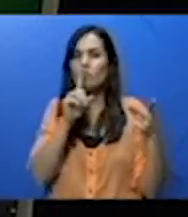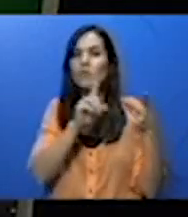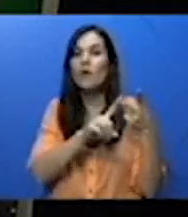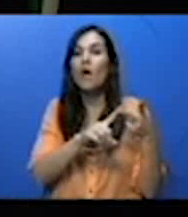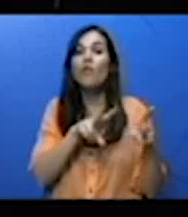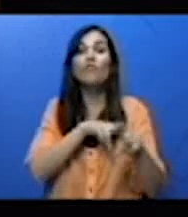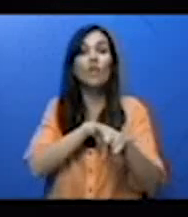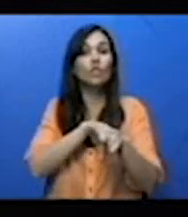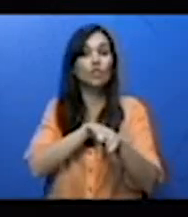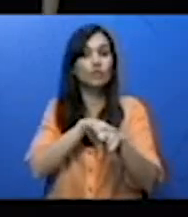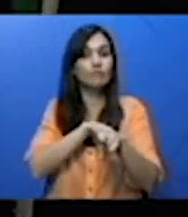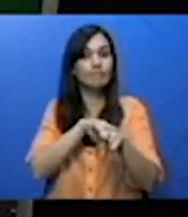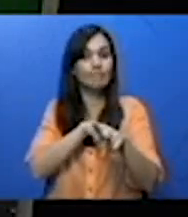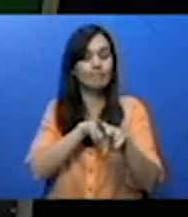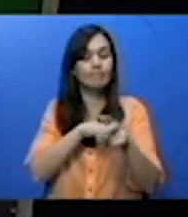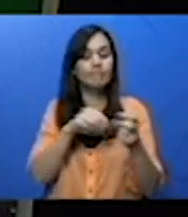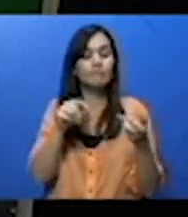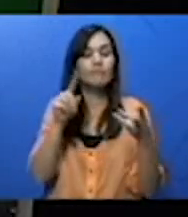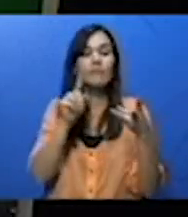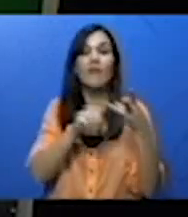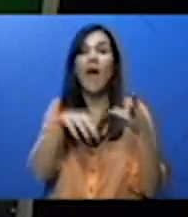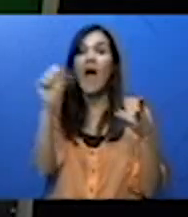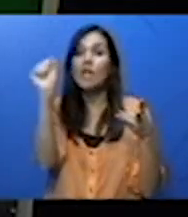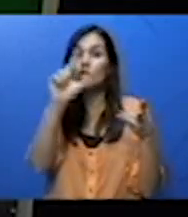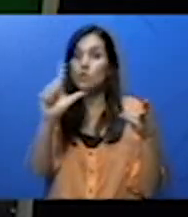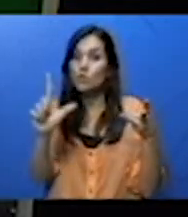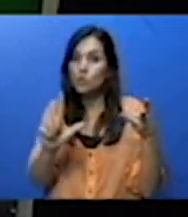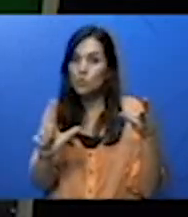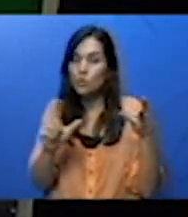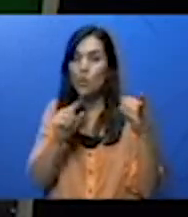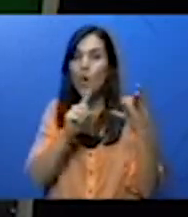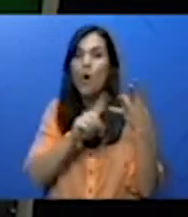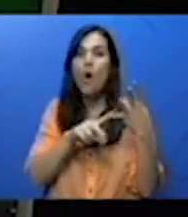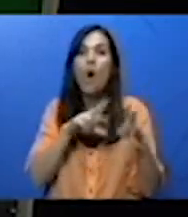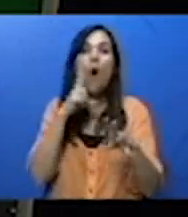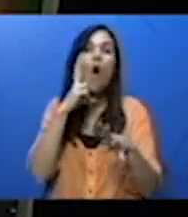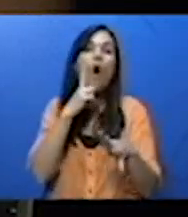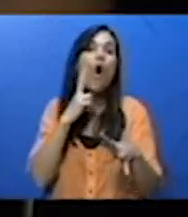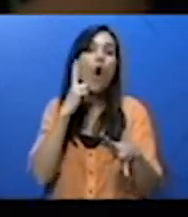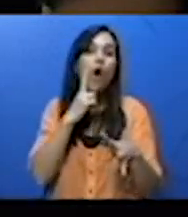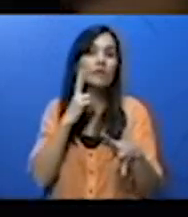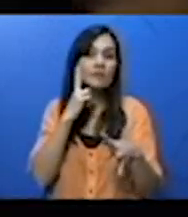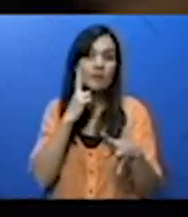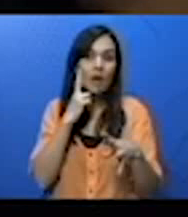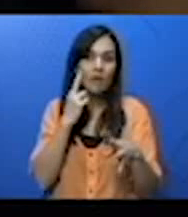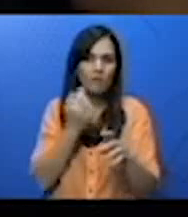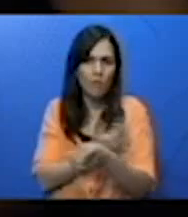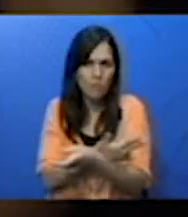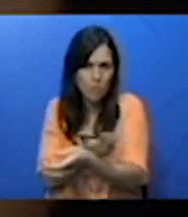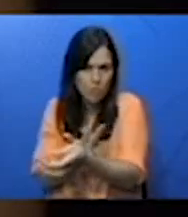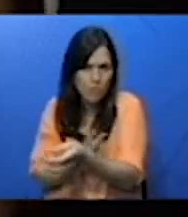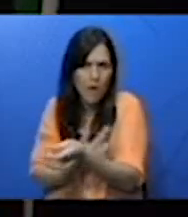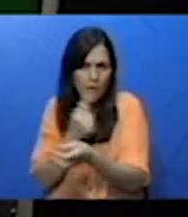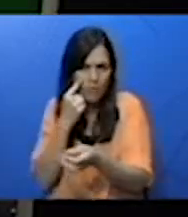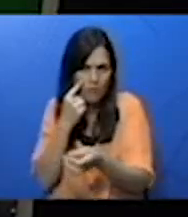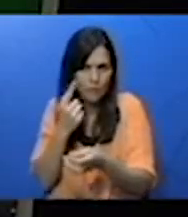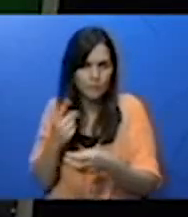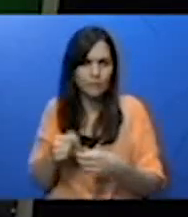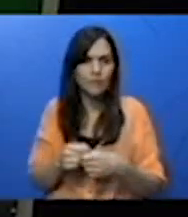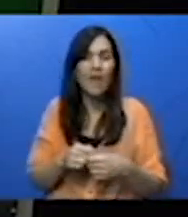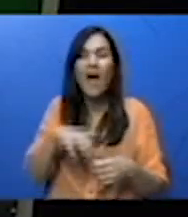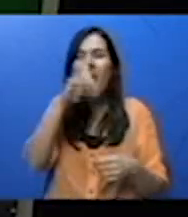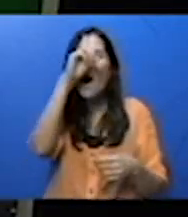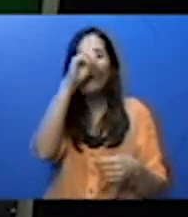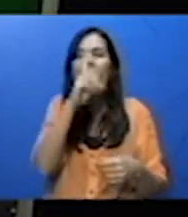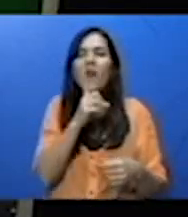verde, um azul e um rosa. Vamos procurar essas palavrinhas? De amarelo,